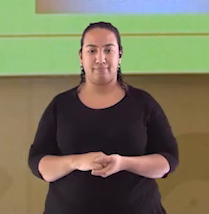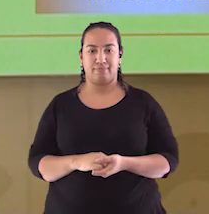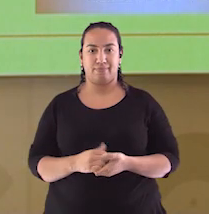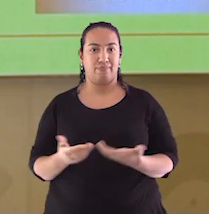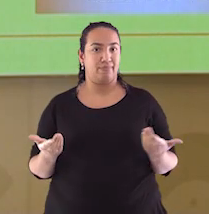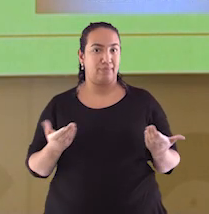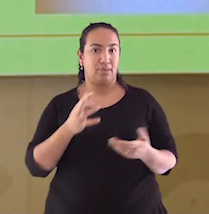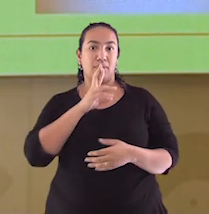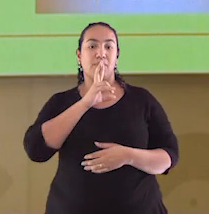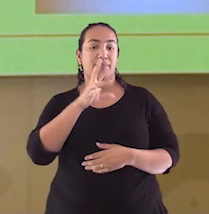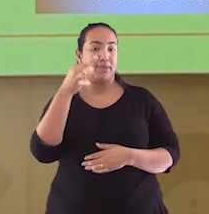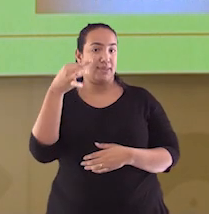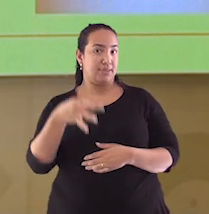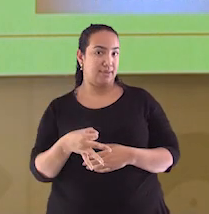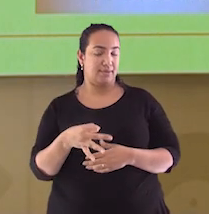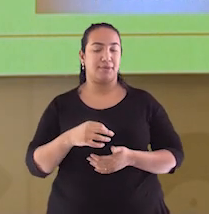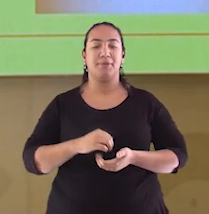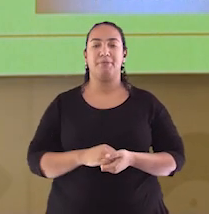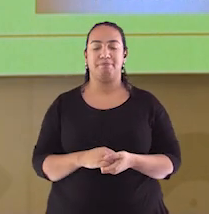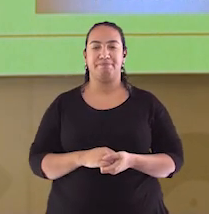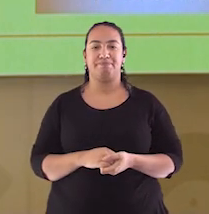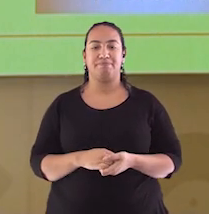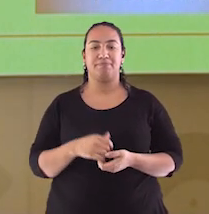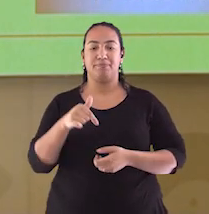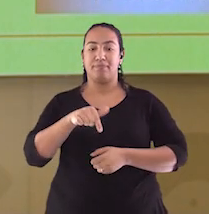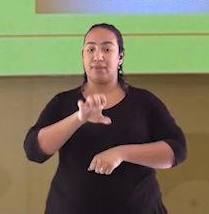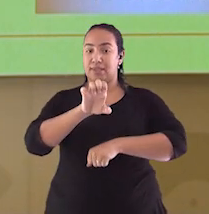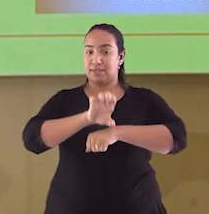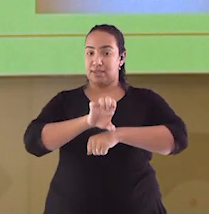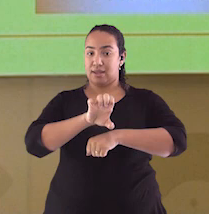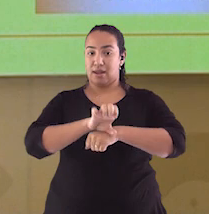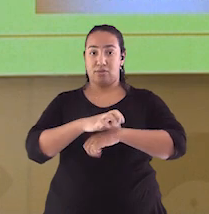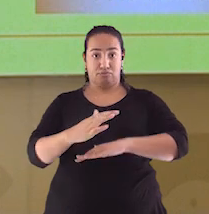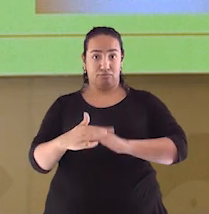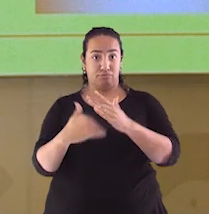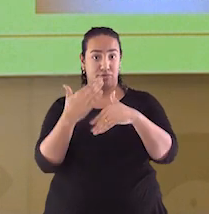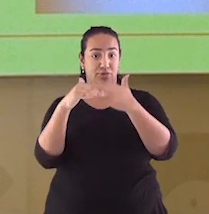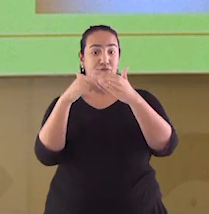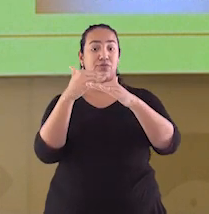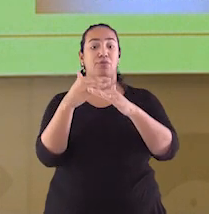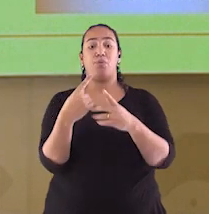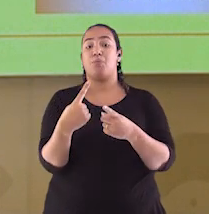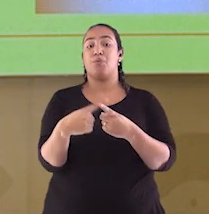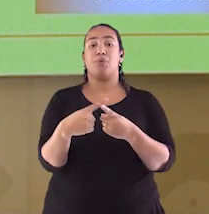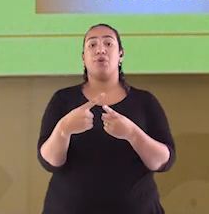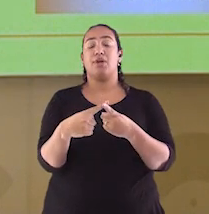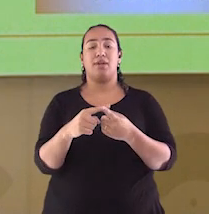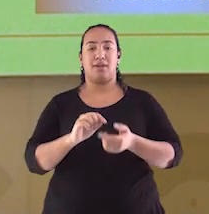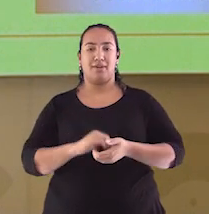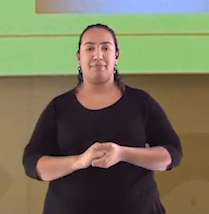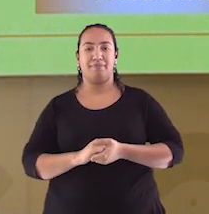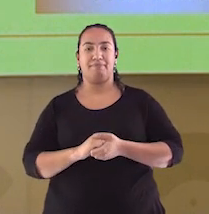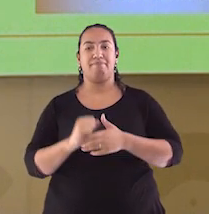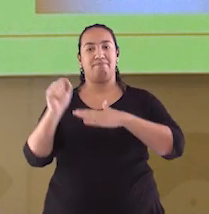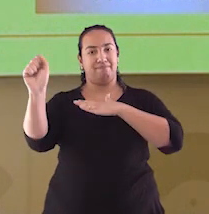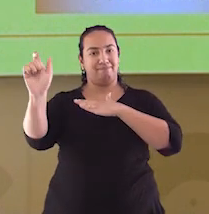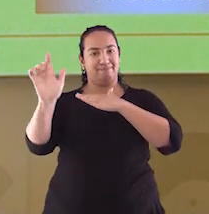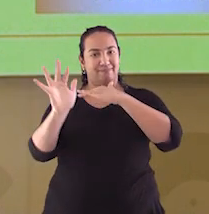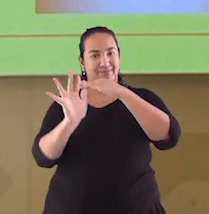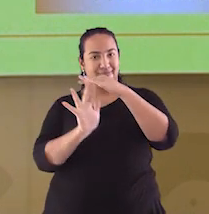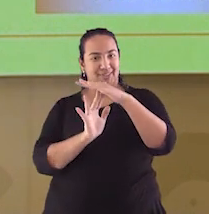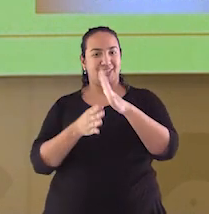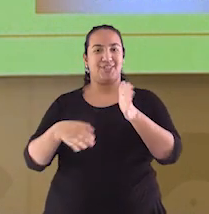Vamos à correção? O nosso estado começou a crescer bastante com a chegada